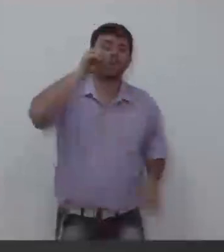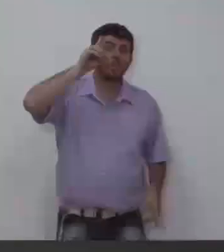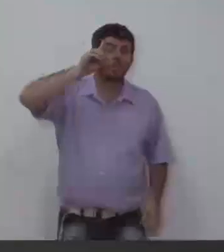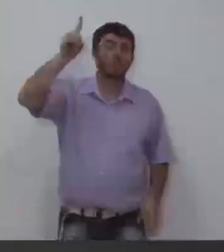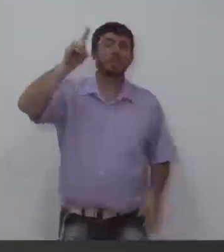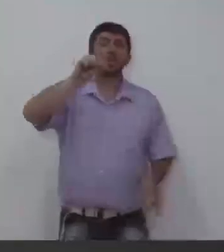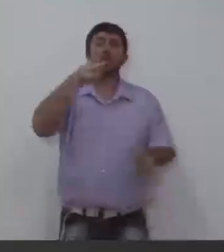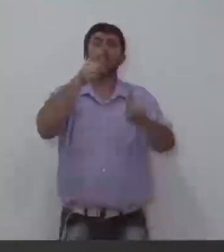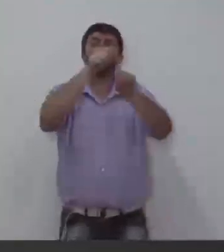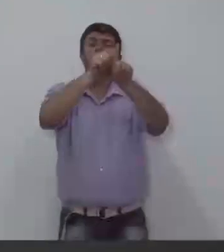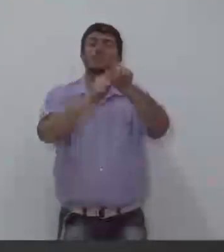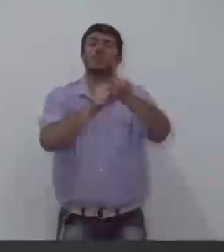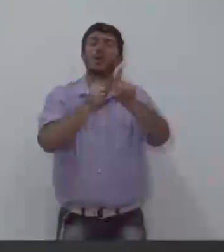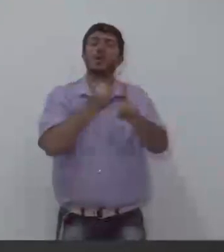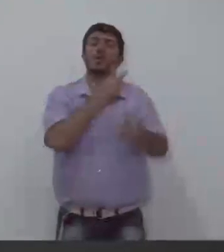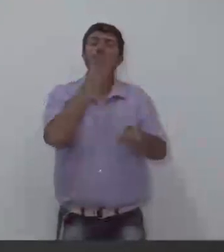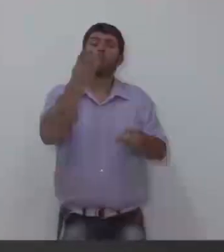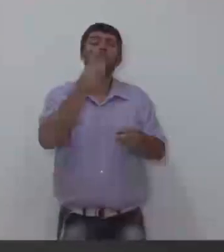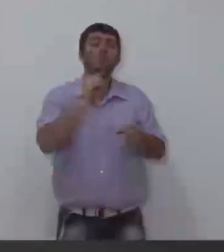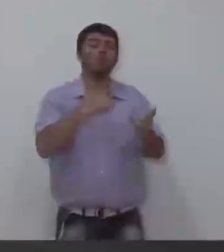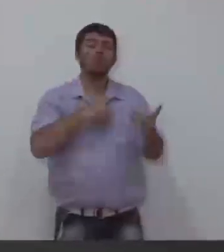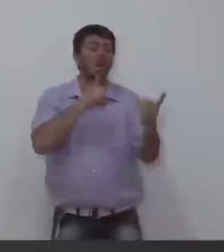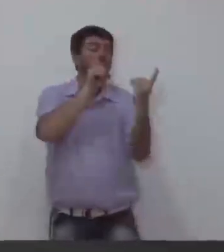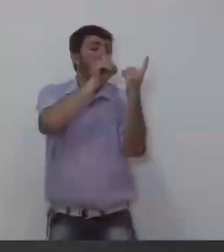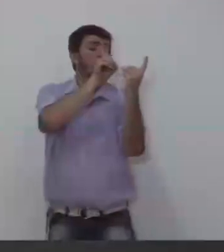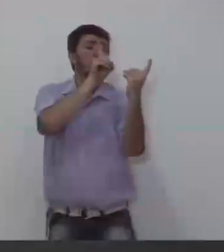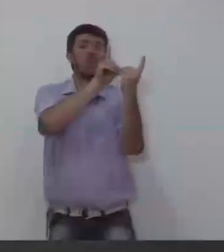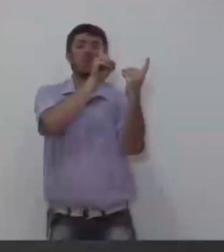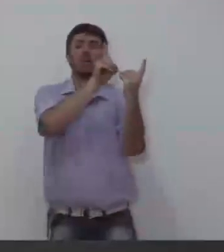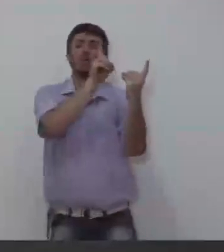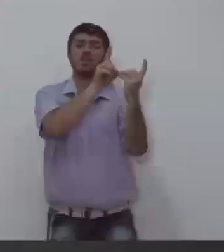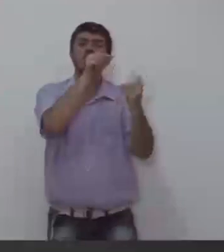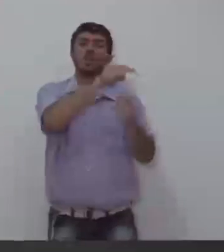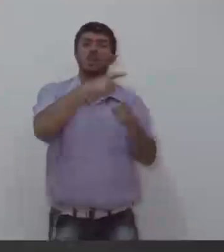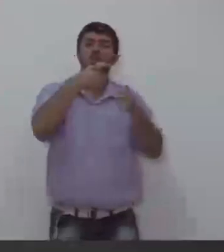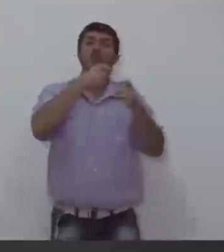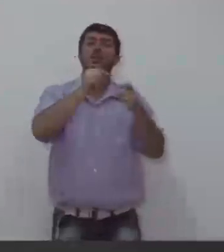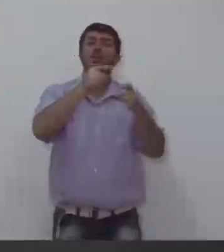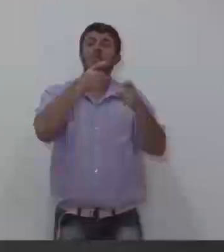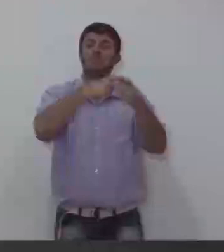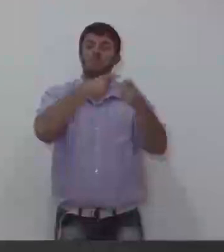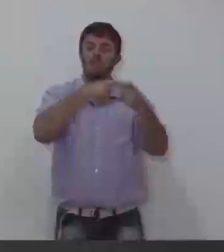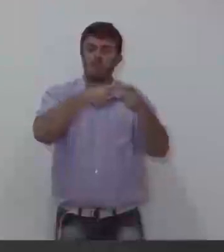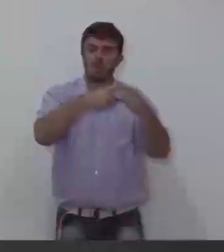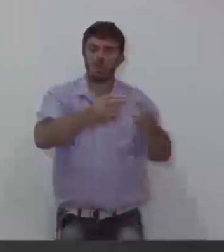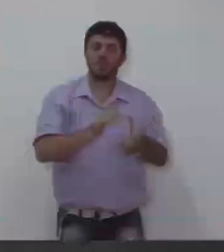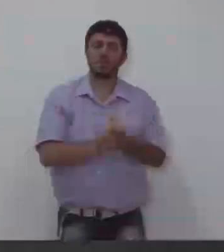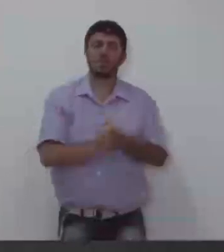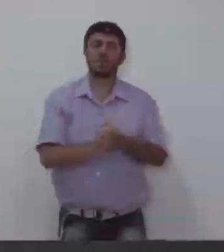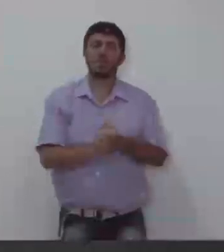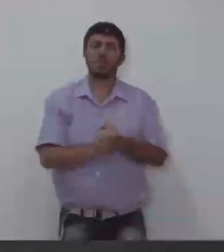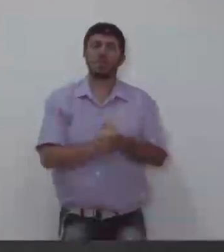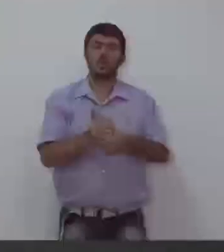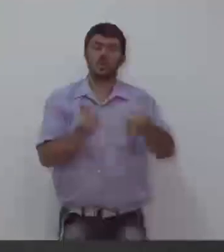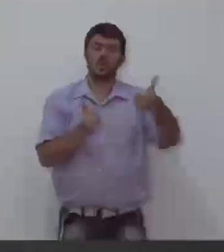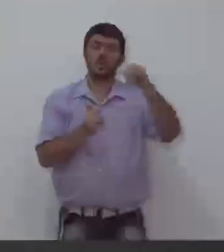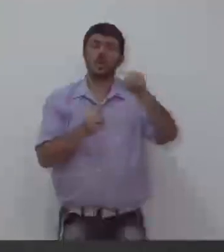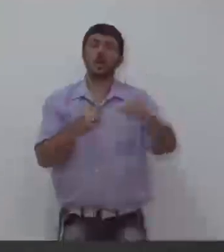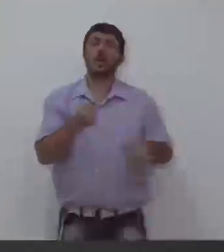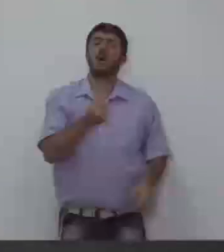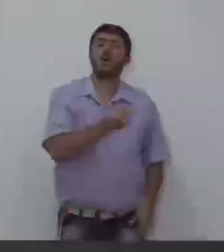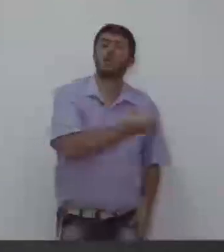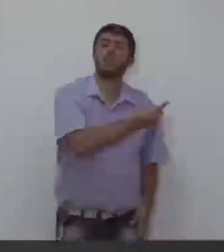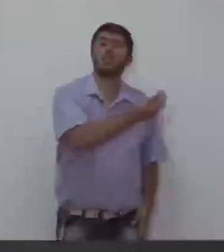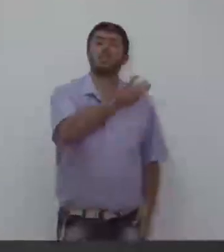mês? 10. Quantos postos de saúde têm sistema informatizado, integrado para agendamento de consulta